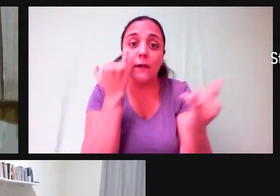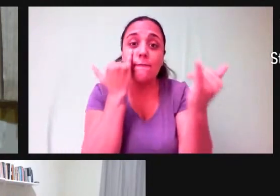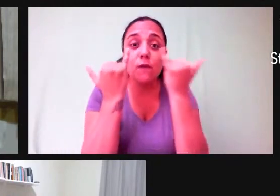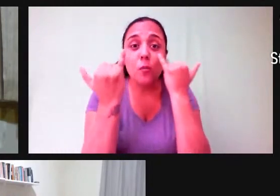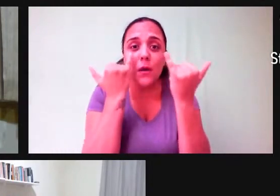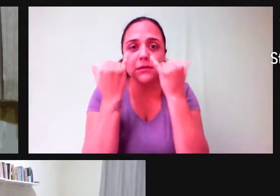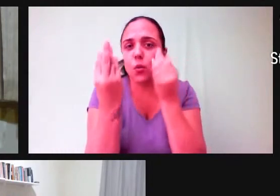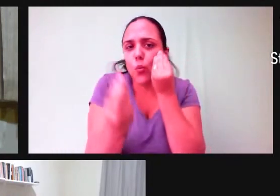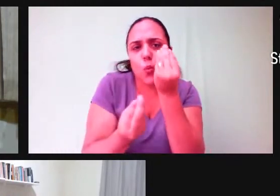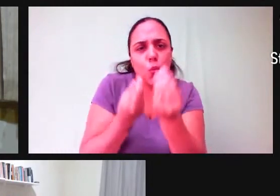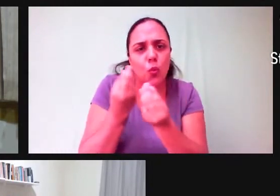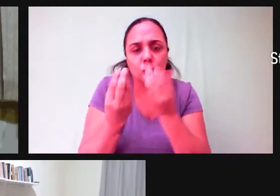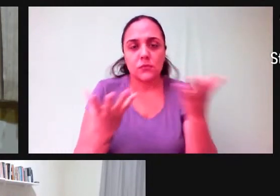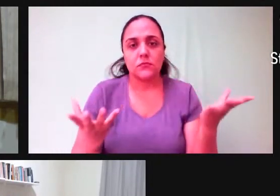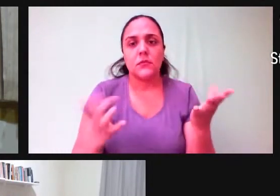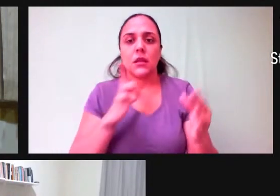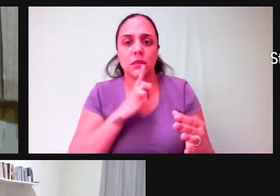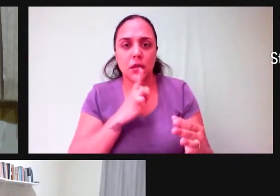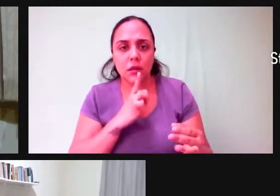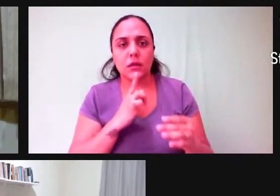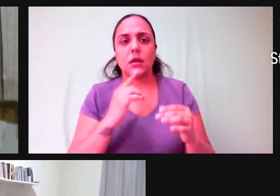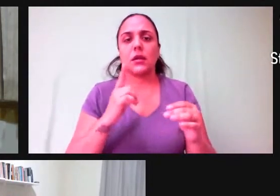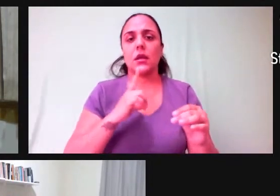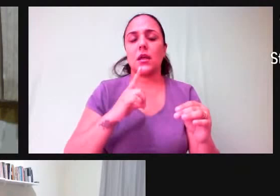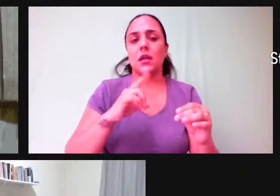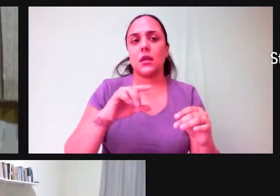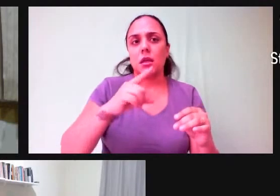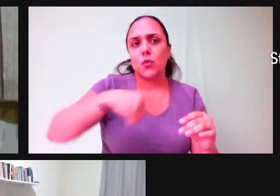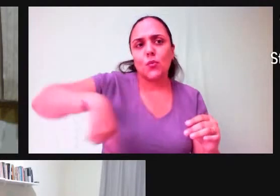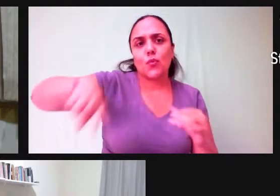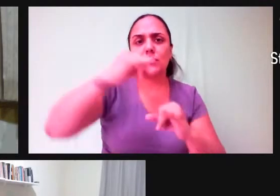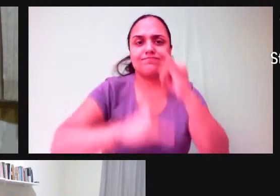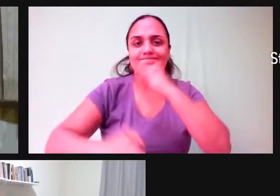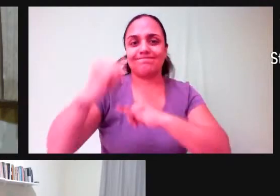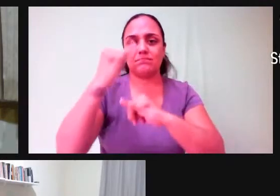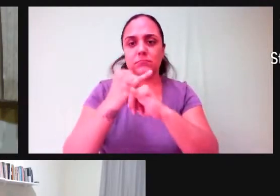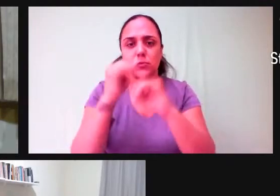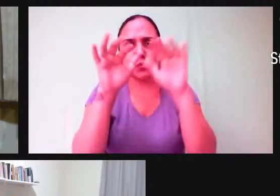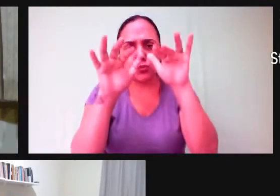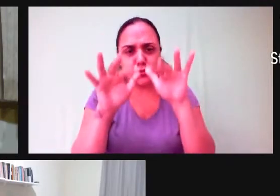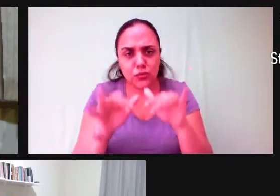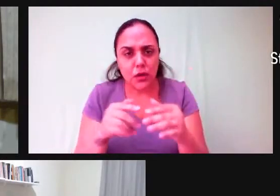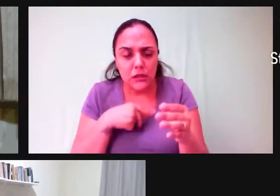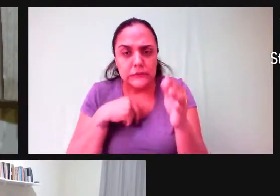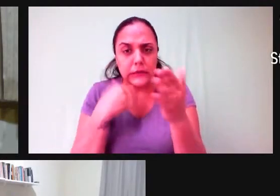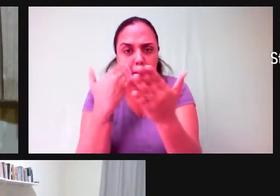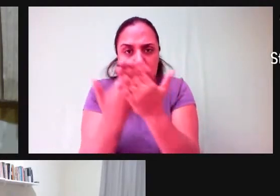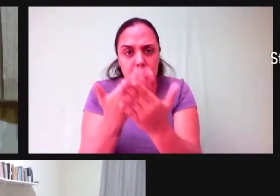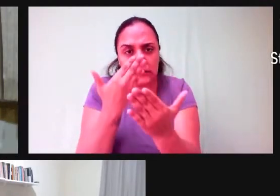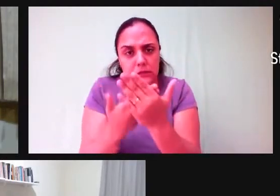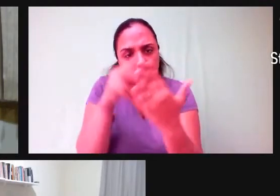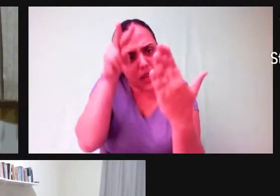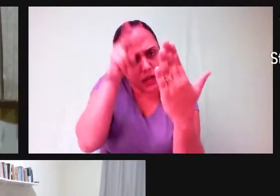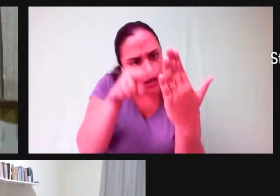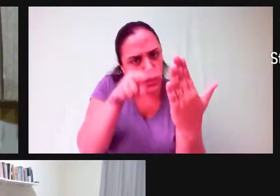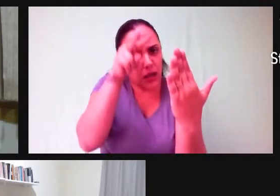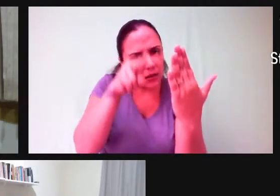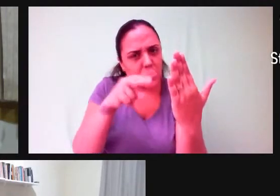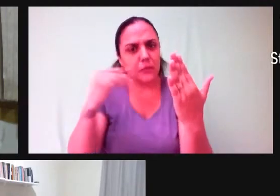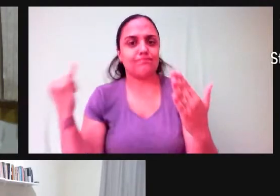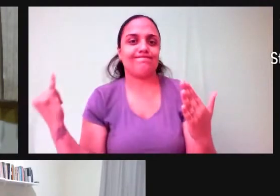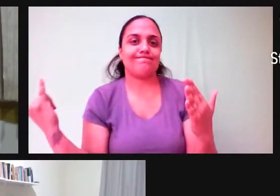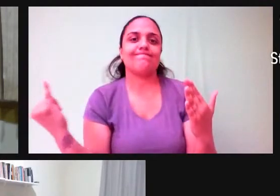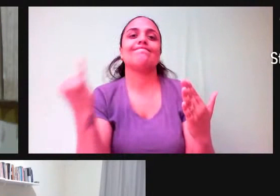por essas redes de comunicação, e eu acho que a gente tem que estimular, incentivar esses pais a